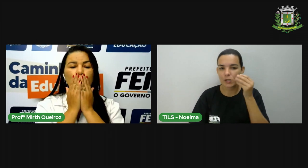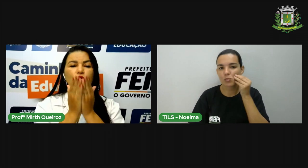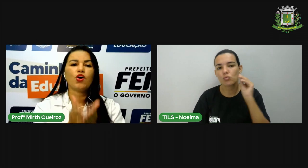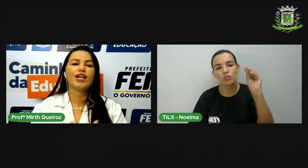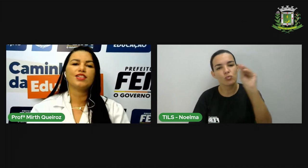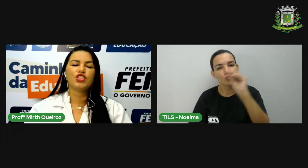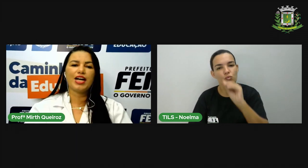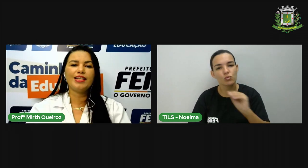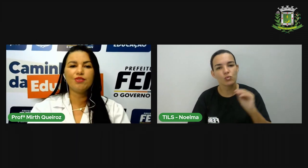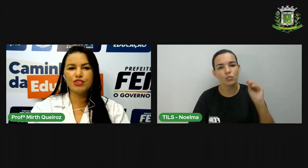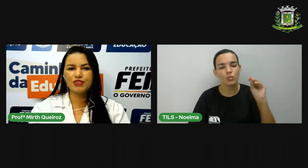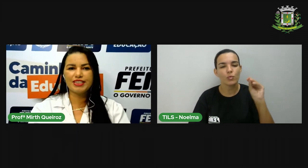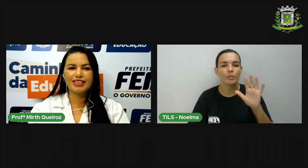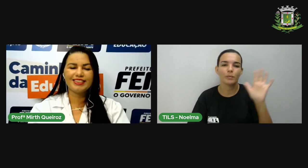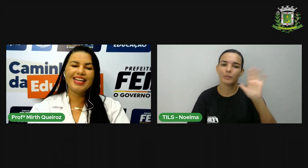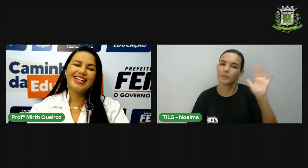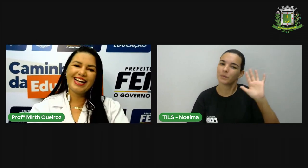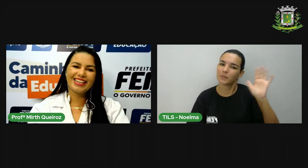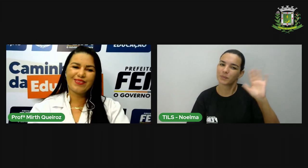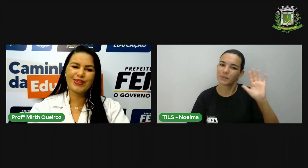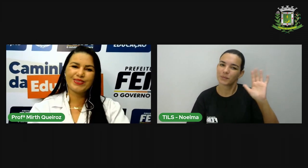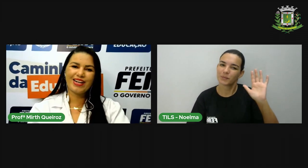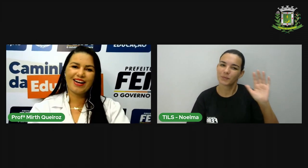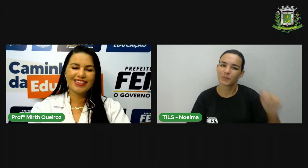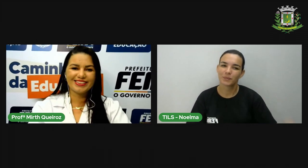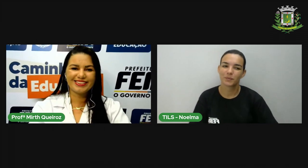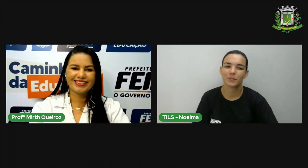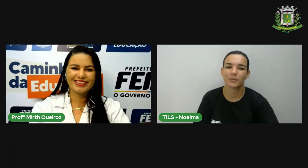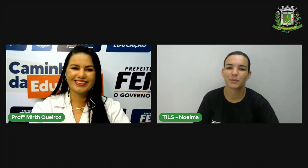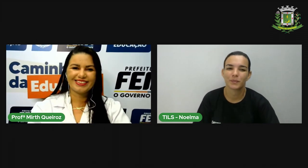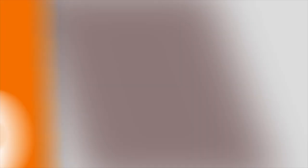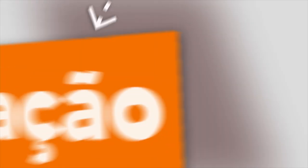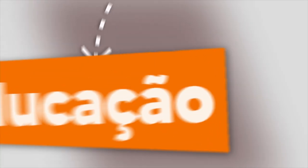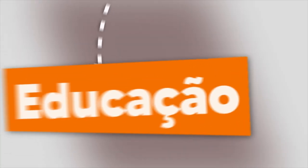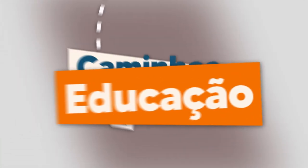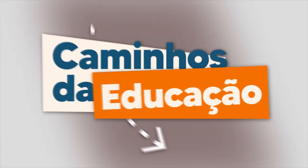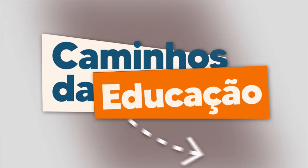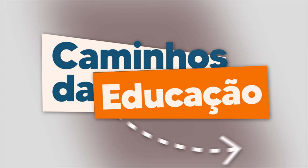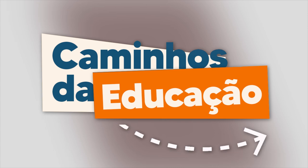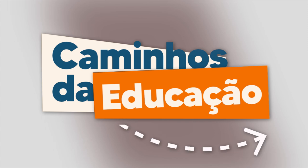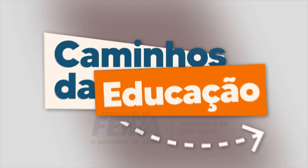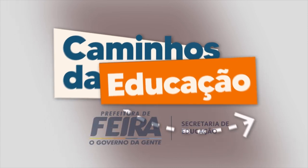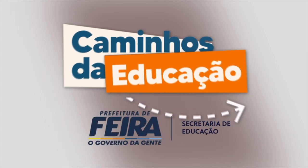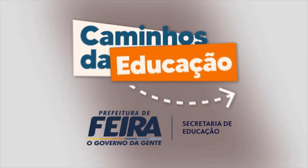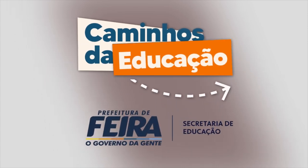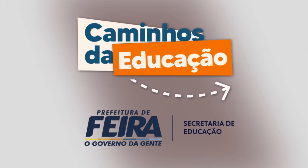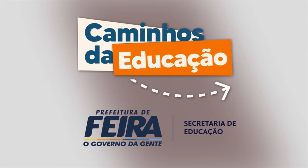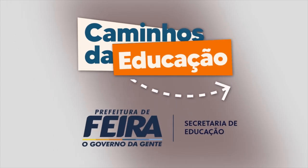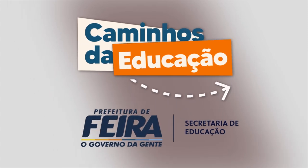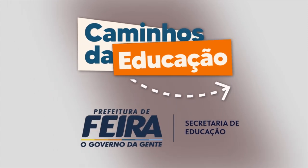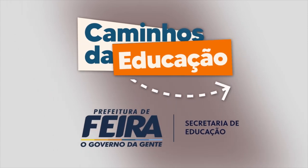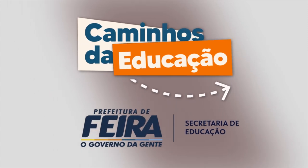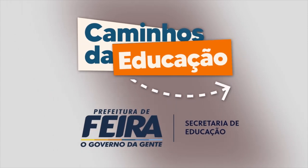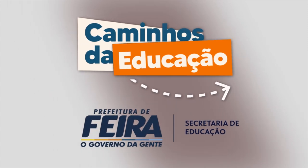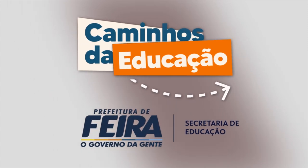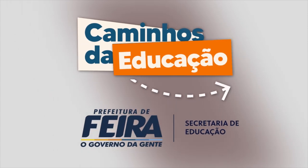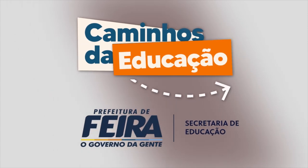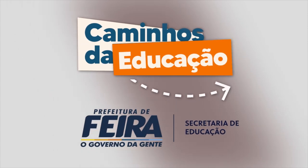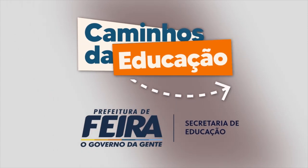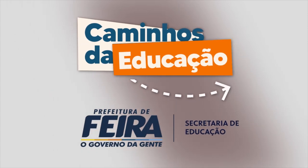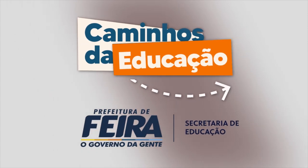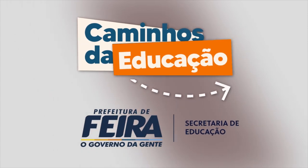Beijinho no coração de cada um de vocês e até a próxima aula. Tchau, tchau, tchau.